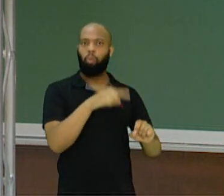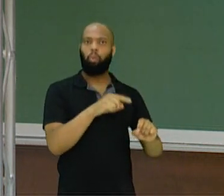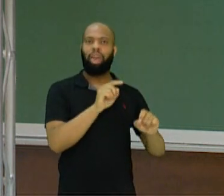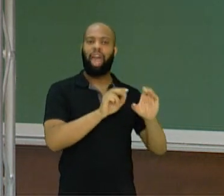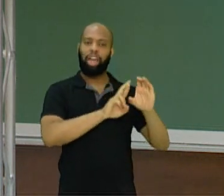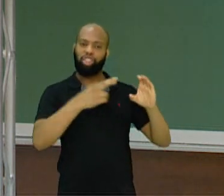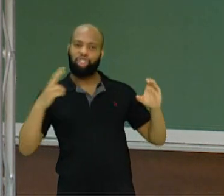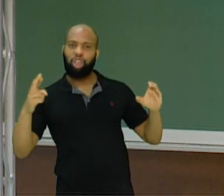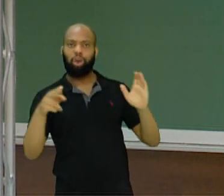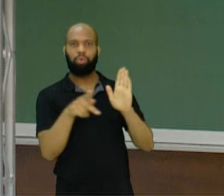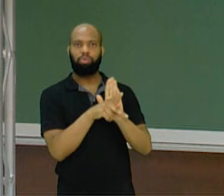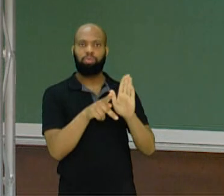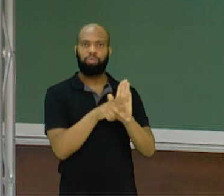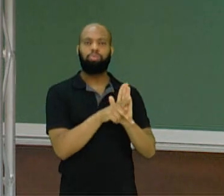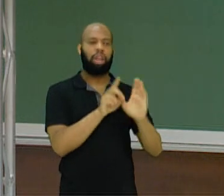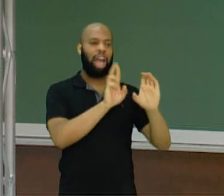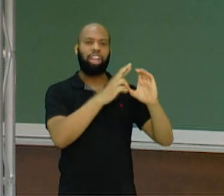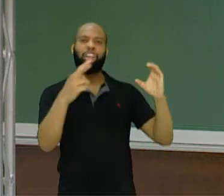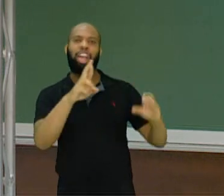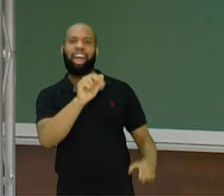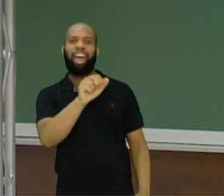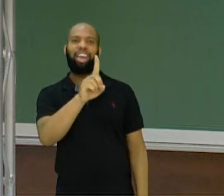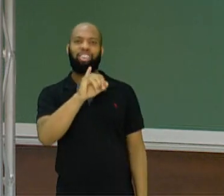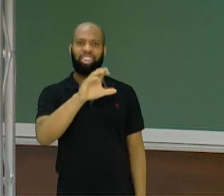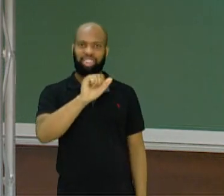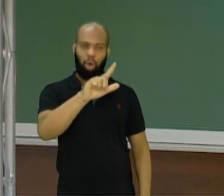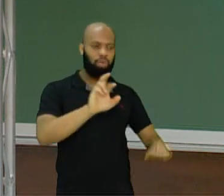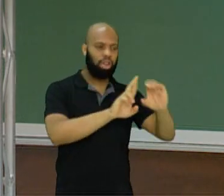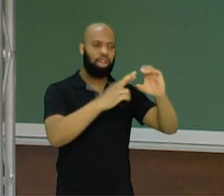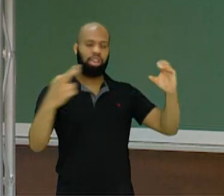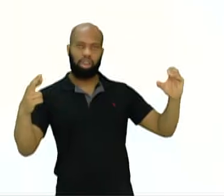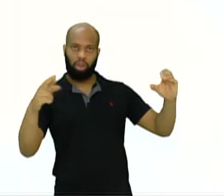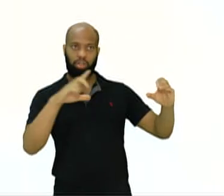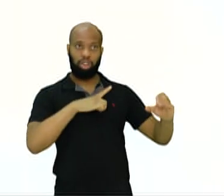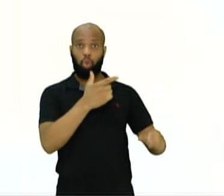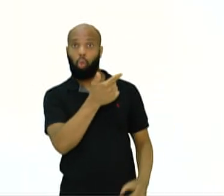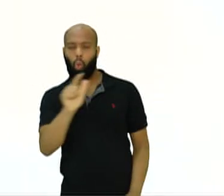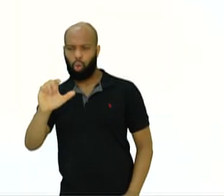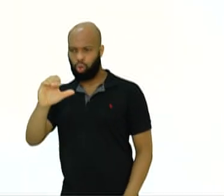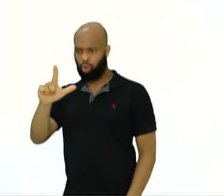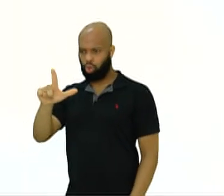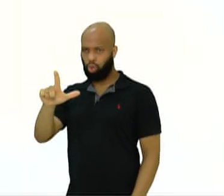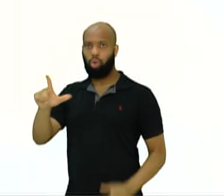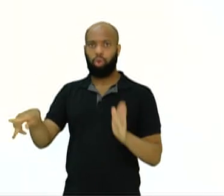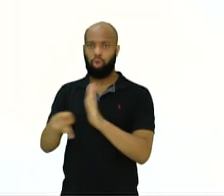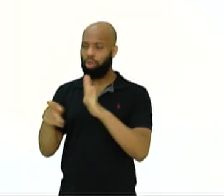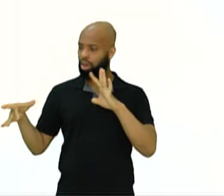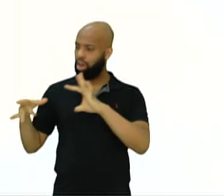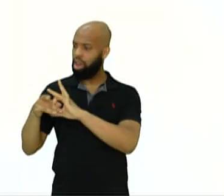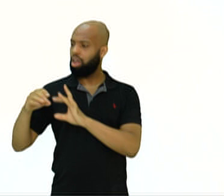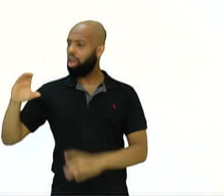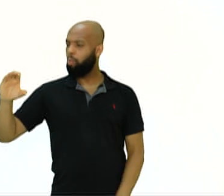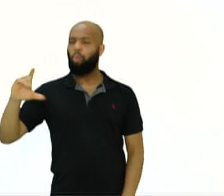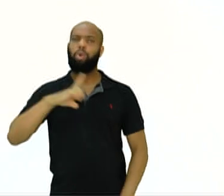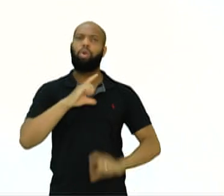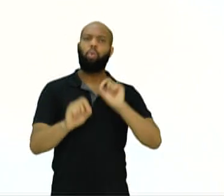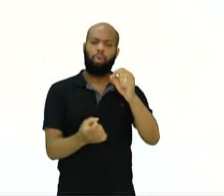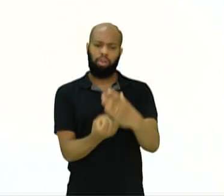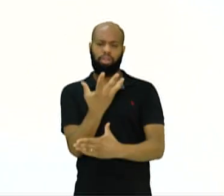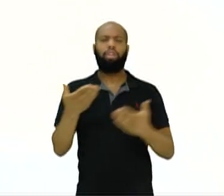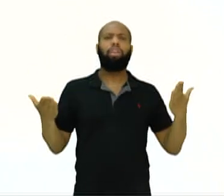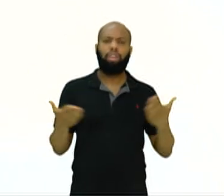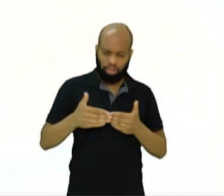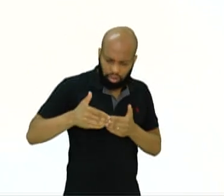bem reativo, ele vai se ligar a esse hidrogênio, e o outro cloro se liga ao carbono. O que formaria? Então,